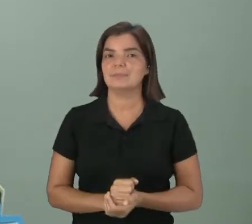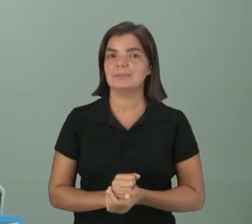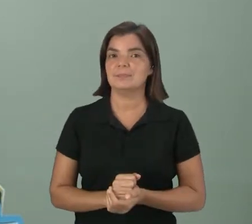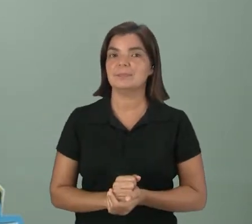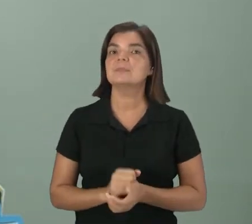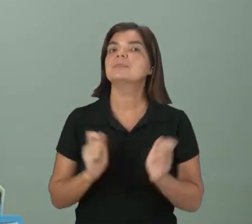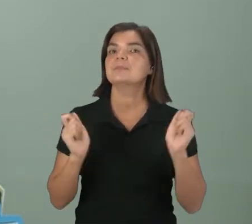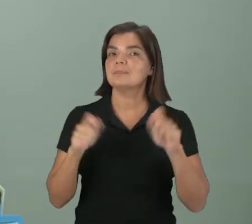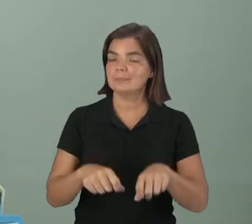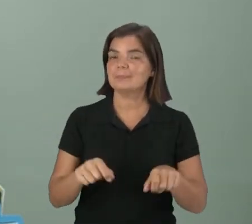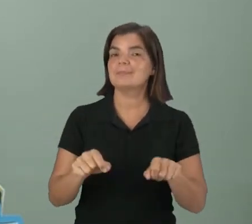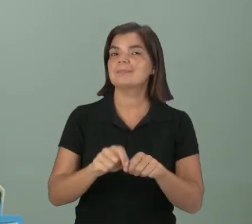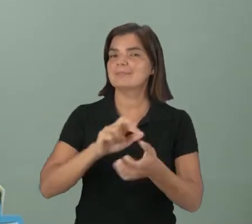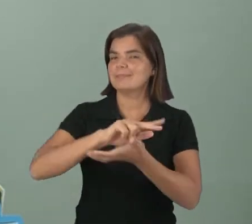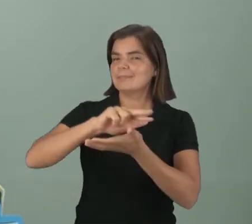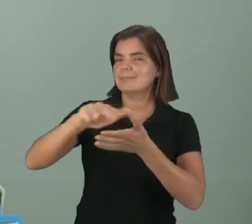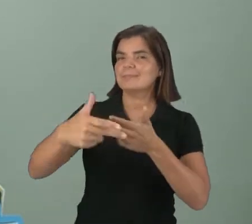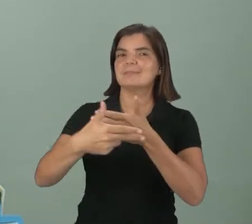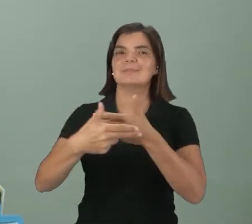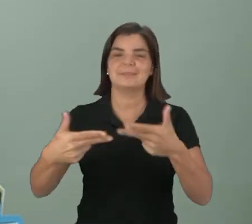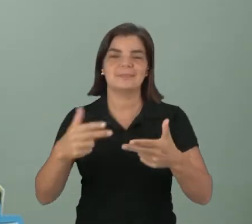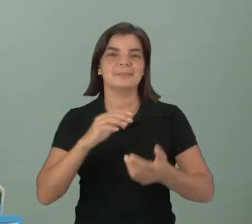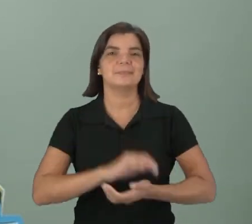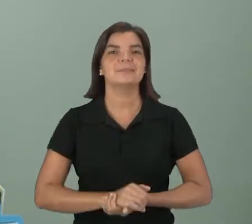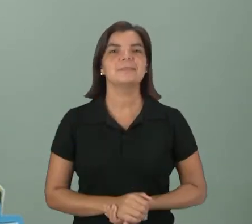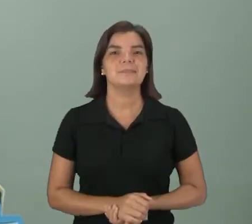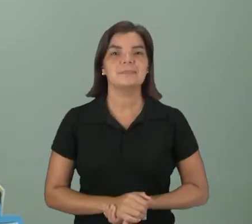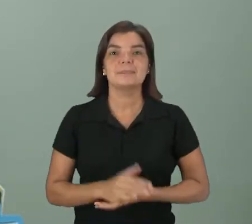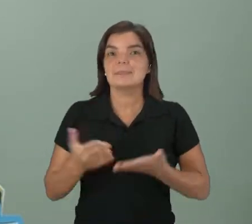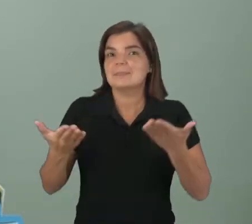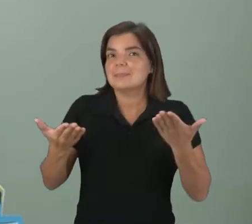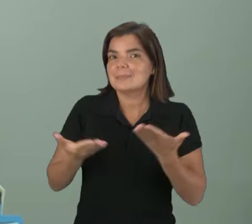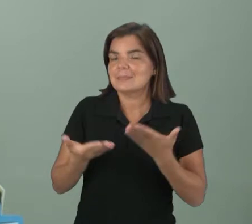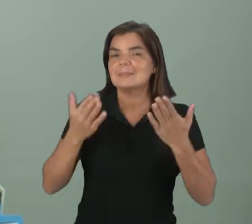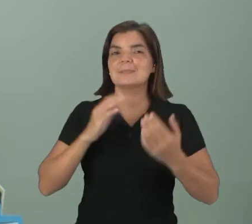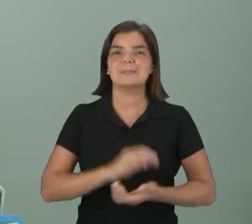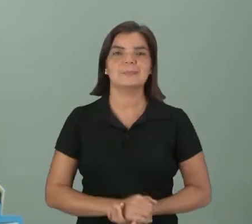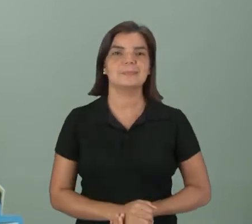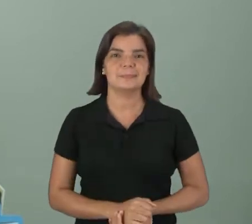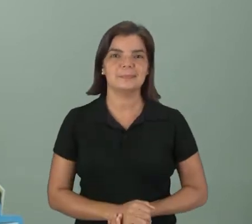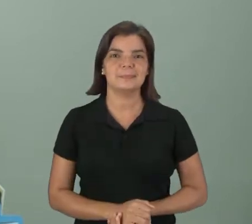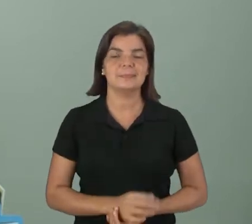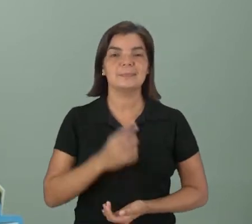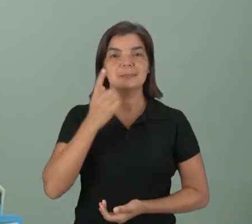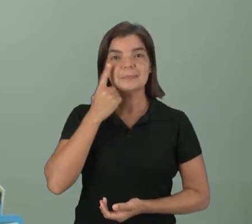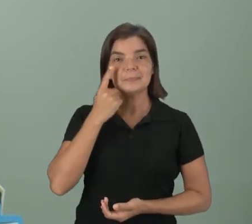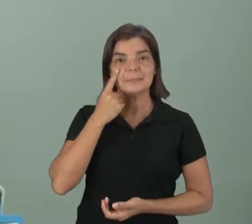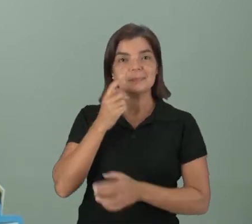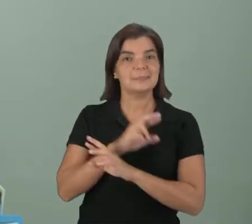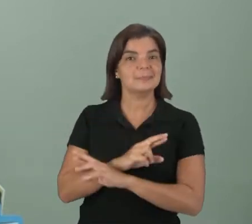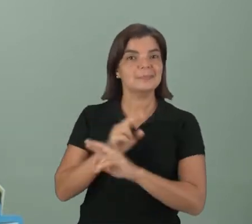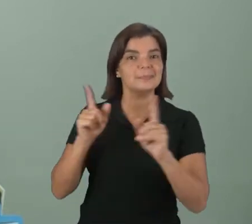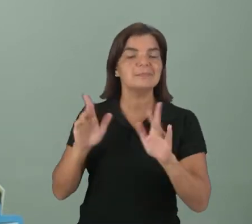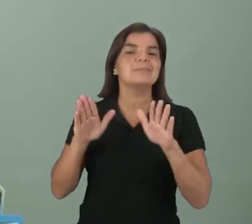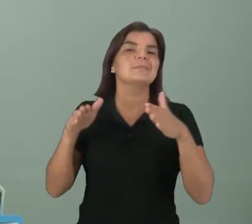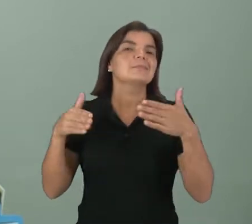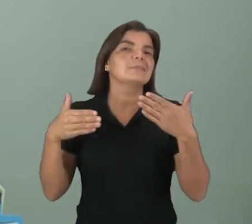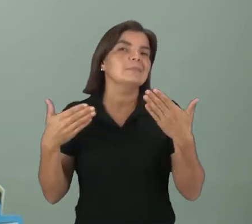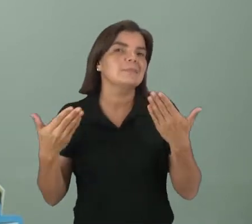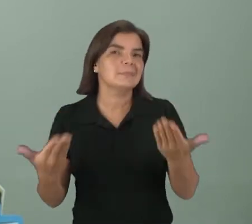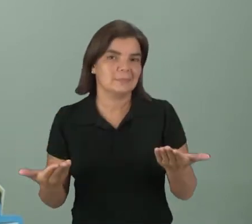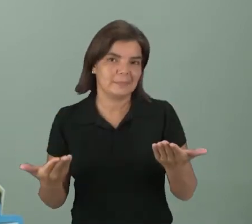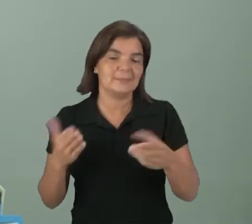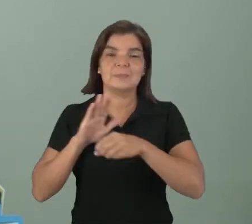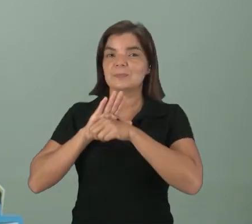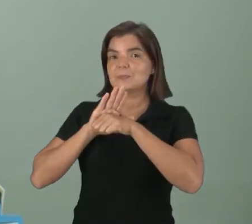fazer muitas atividades agora nós vamos diferenciar quais